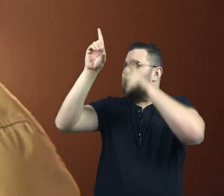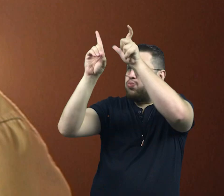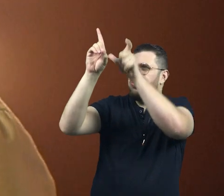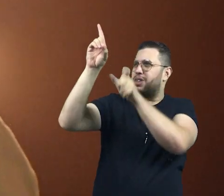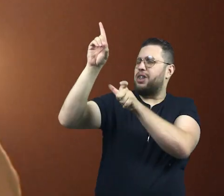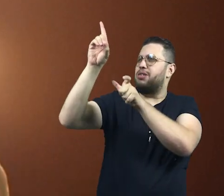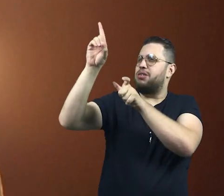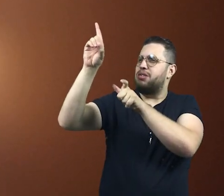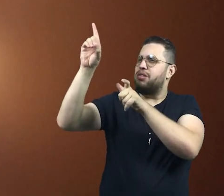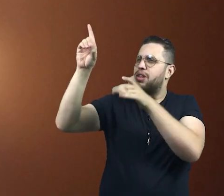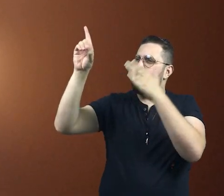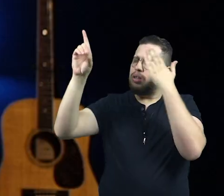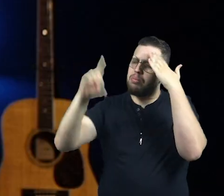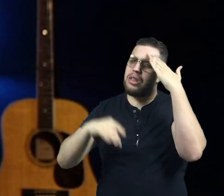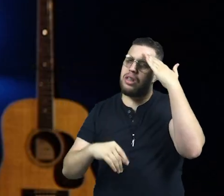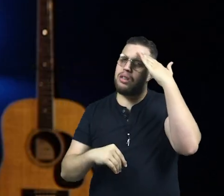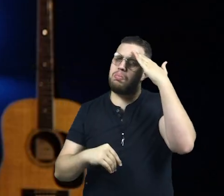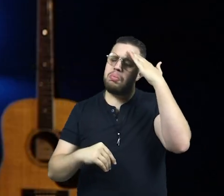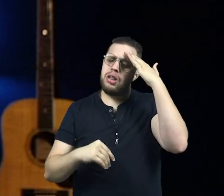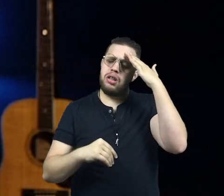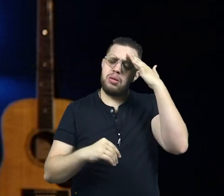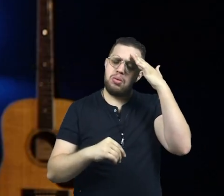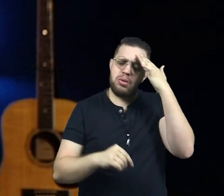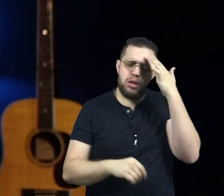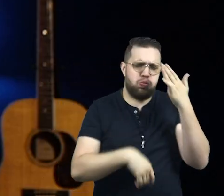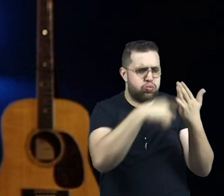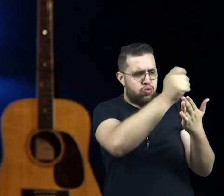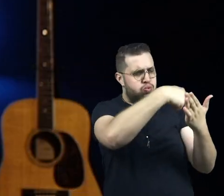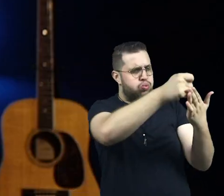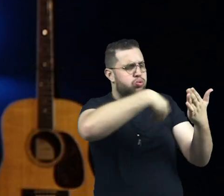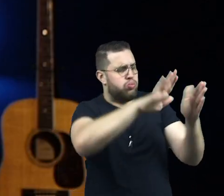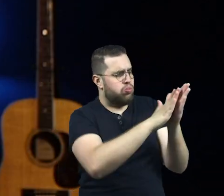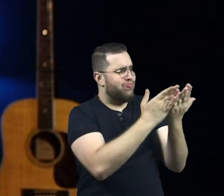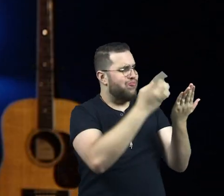gente percebe muito isso nas Escrituras. E